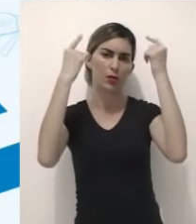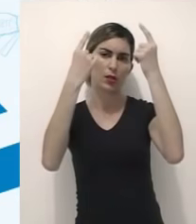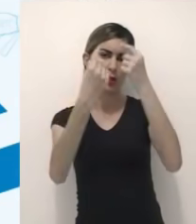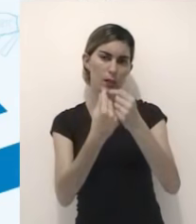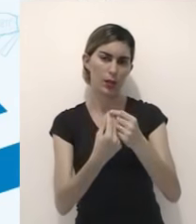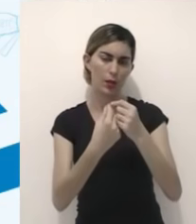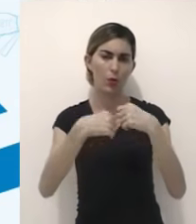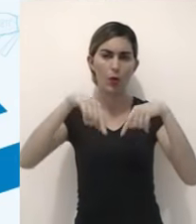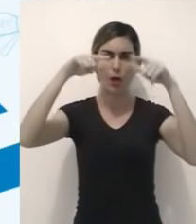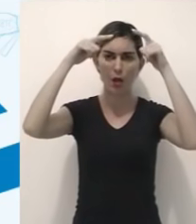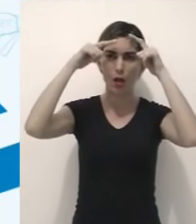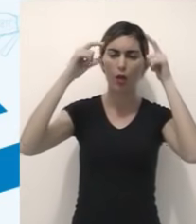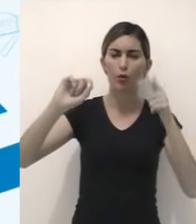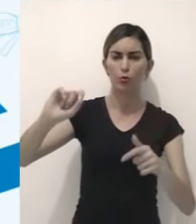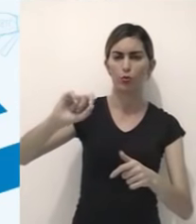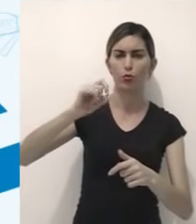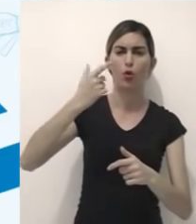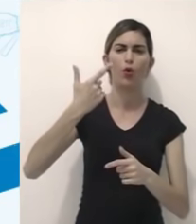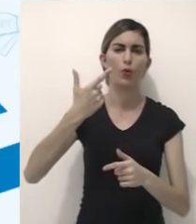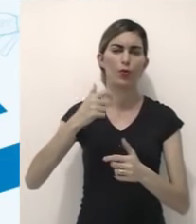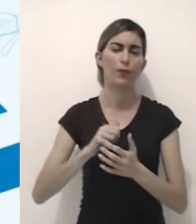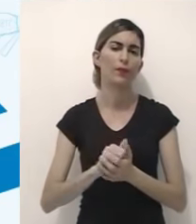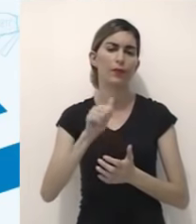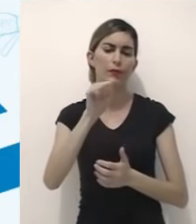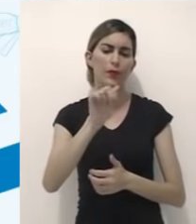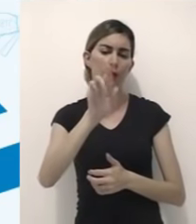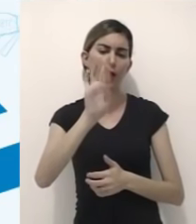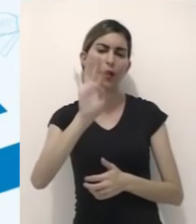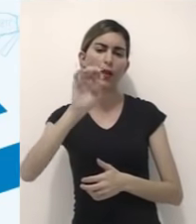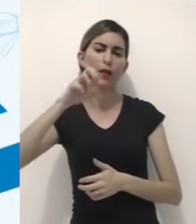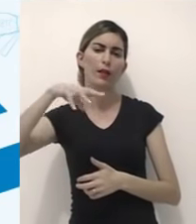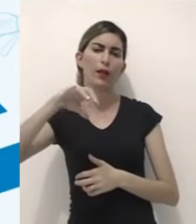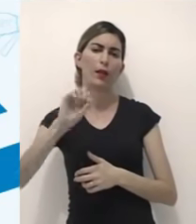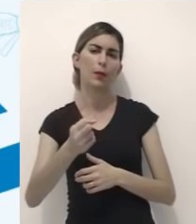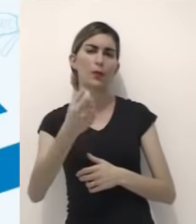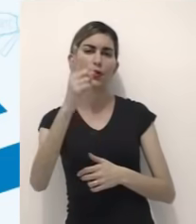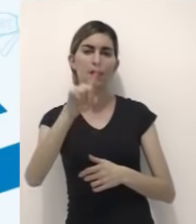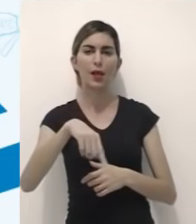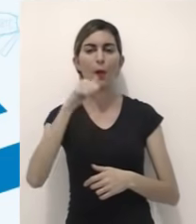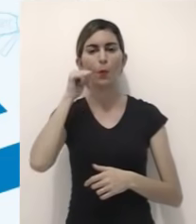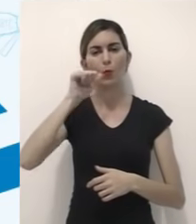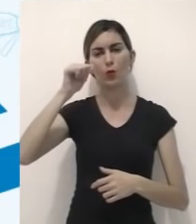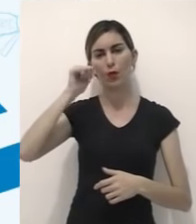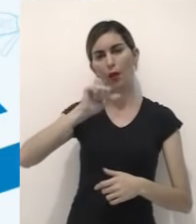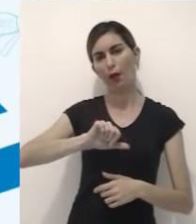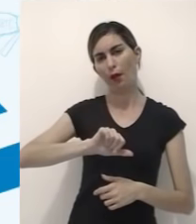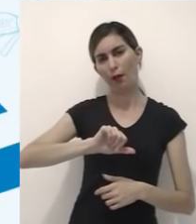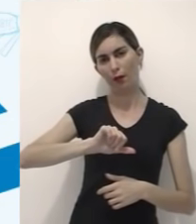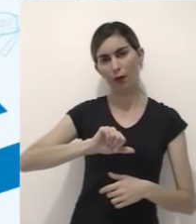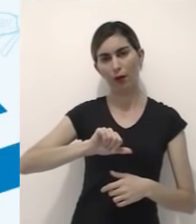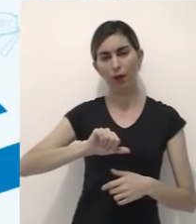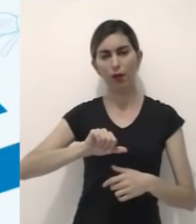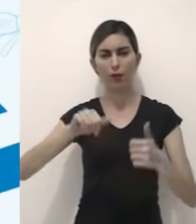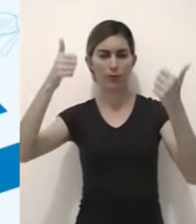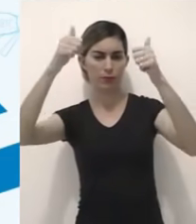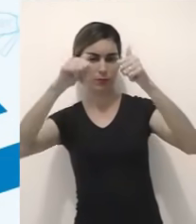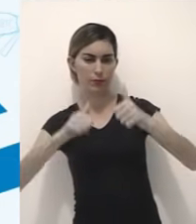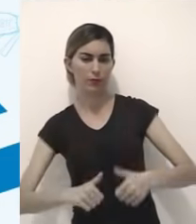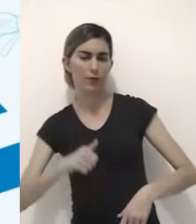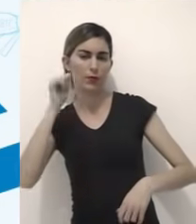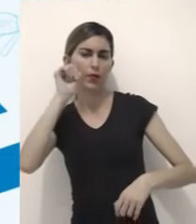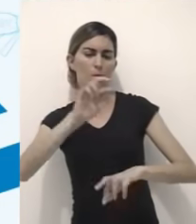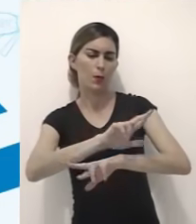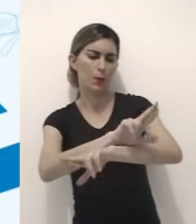deus grego, que era o rei do sol. Artemis é uma deusa que,